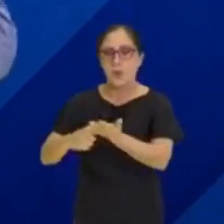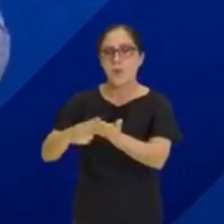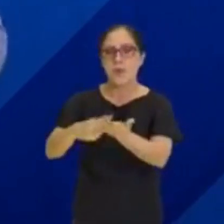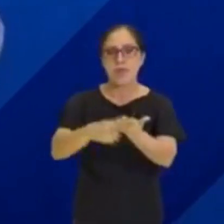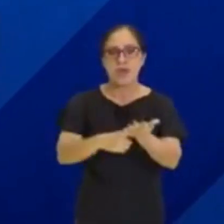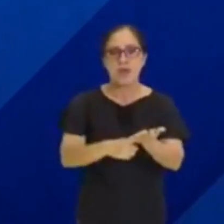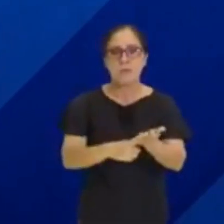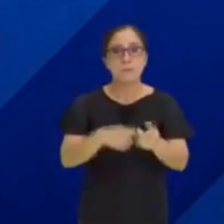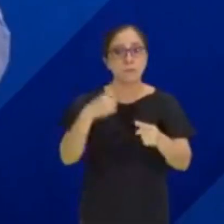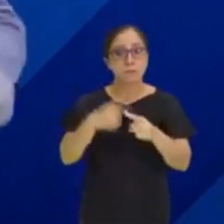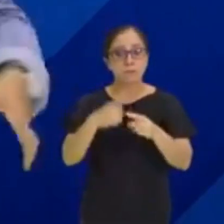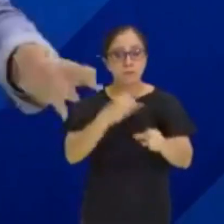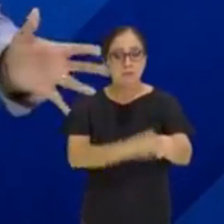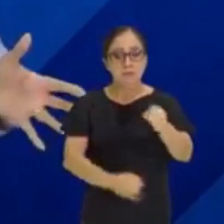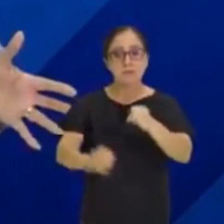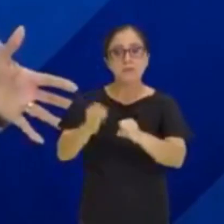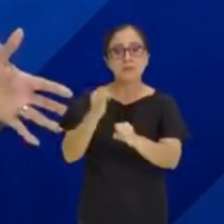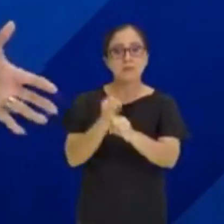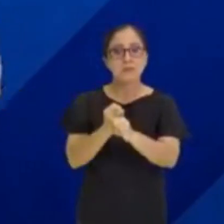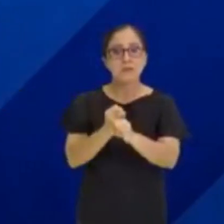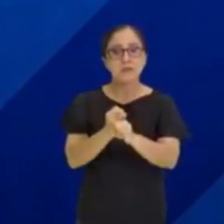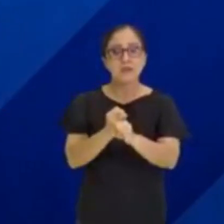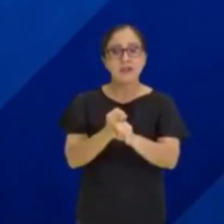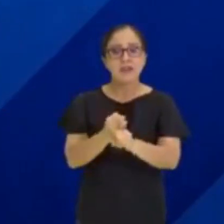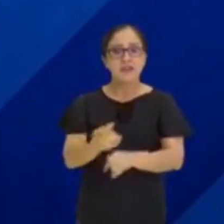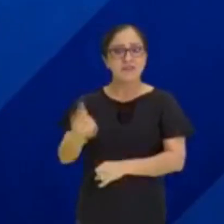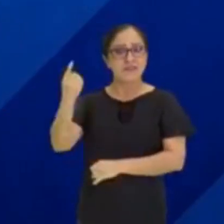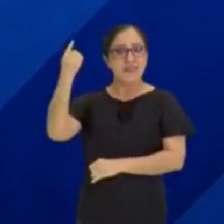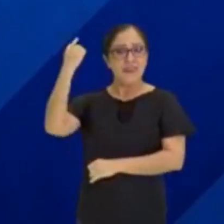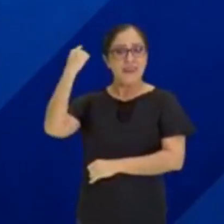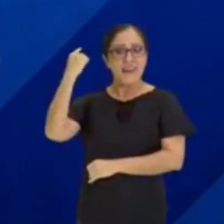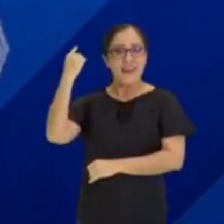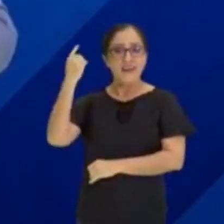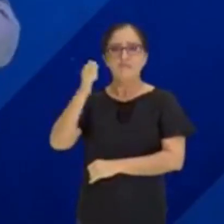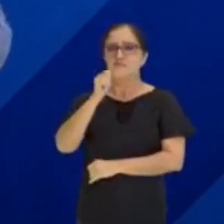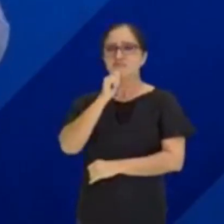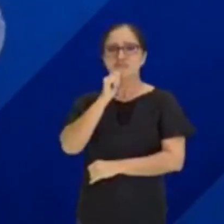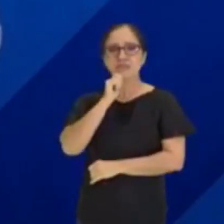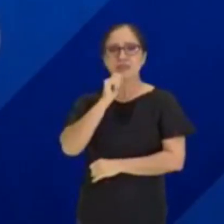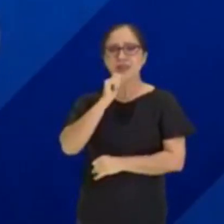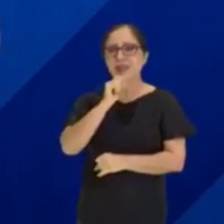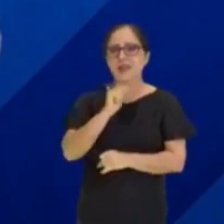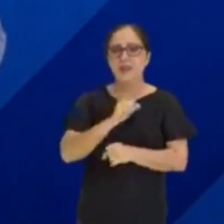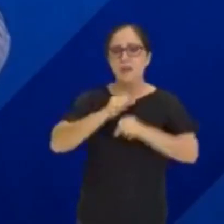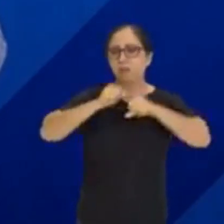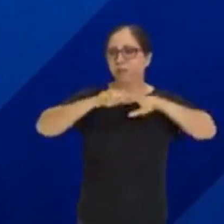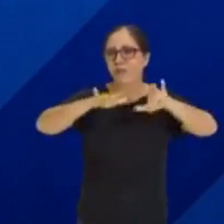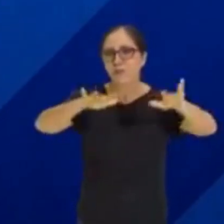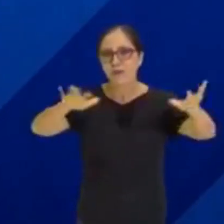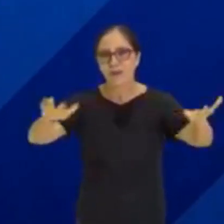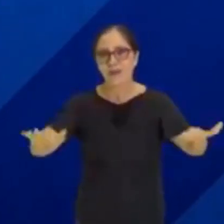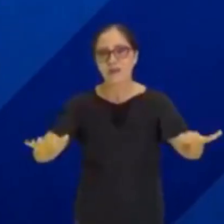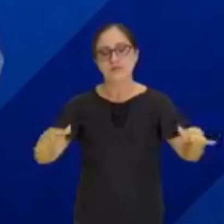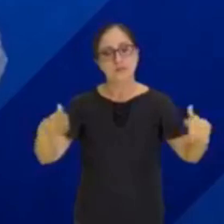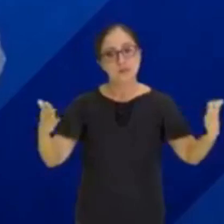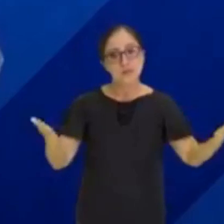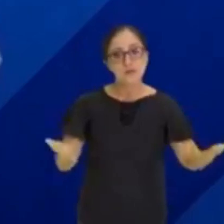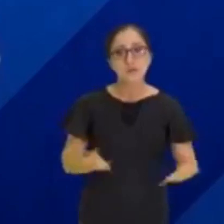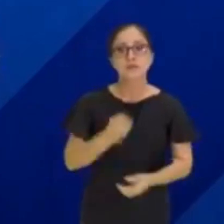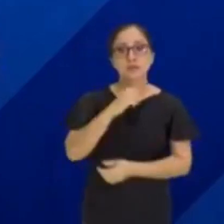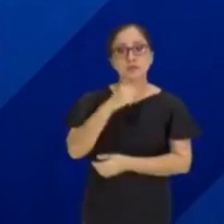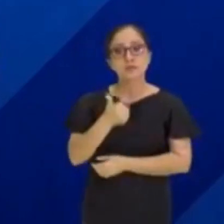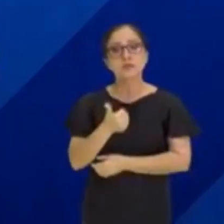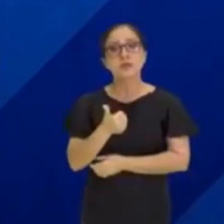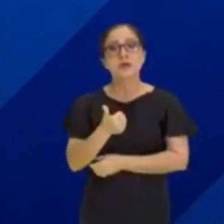a internet não era popular como é hoje. Se fosse hoje em dia, tudo bem. Mas mesmo